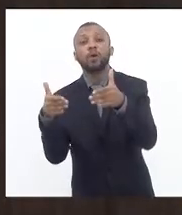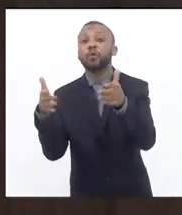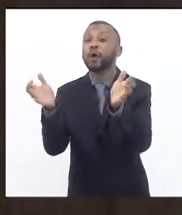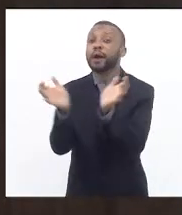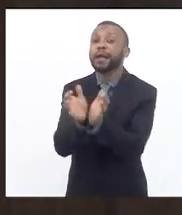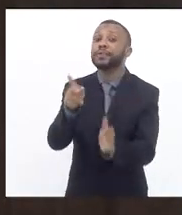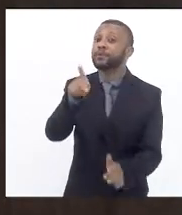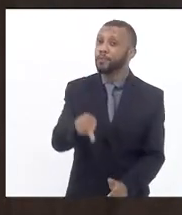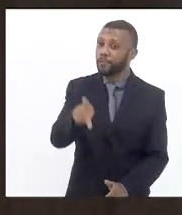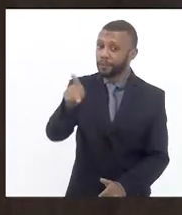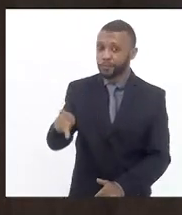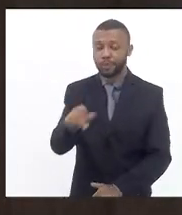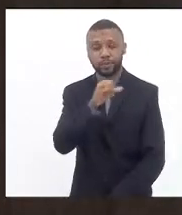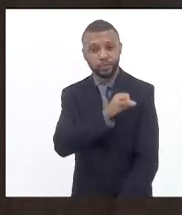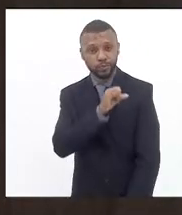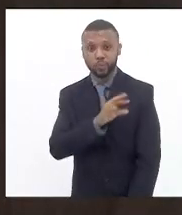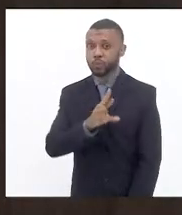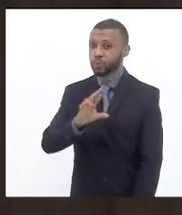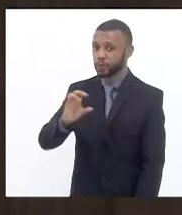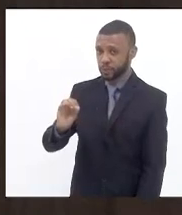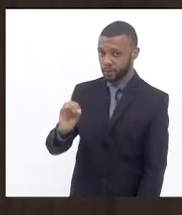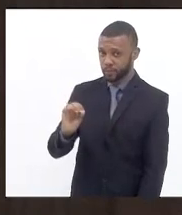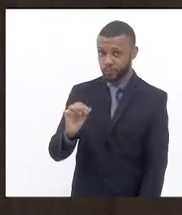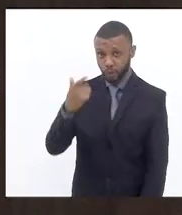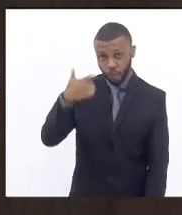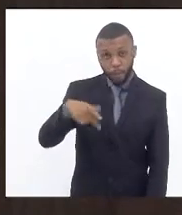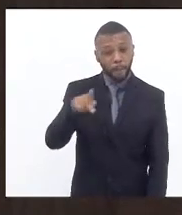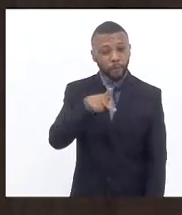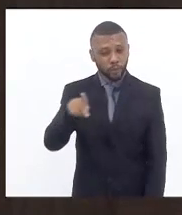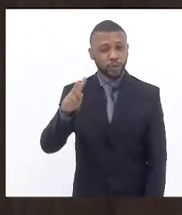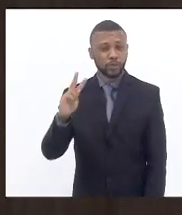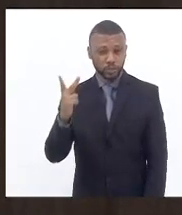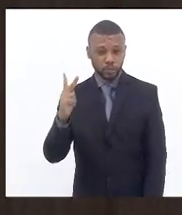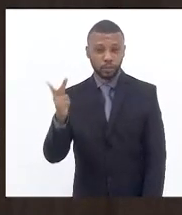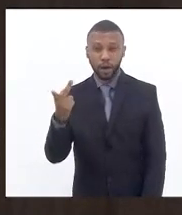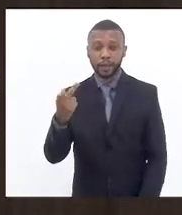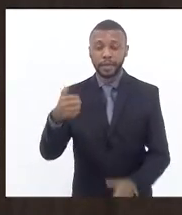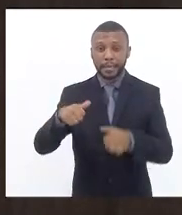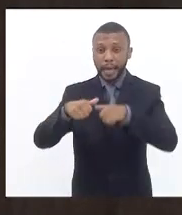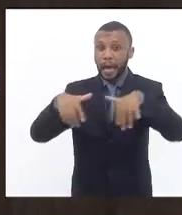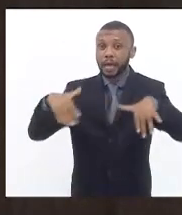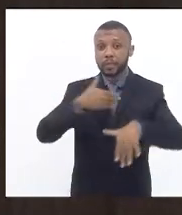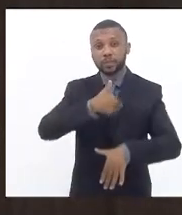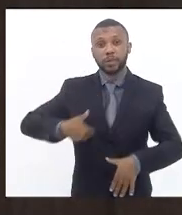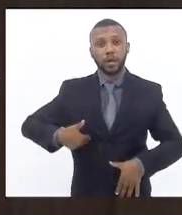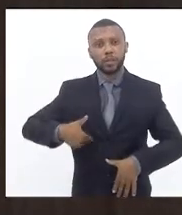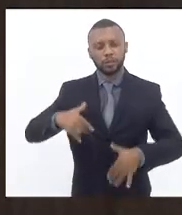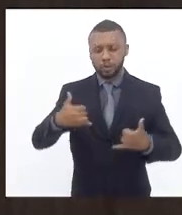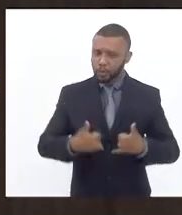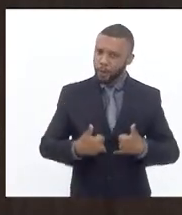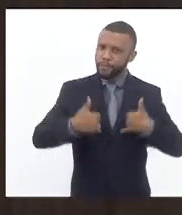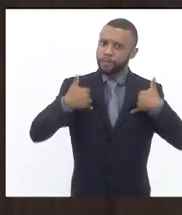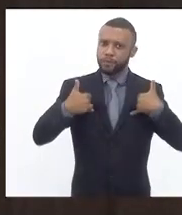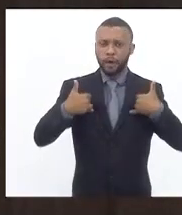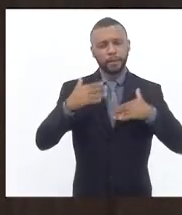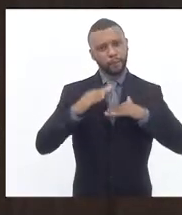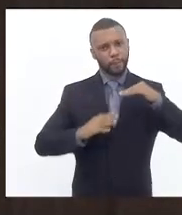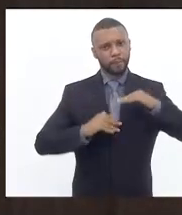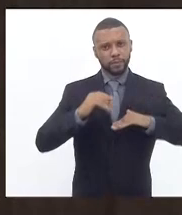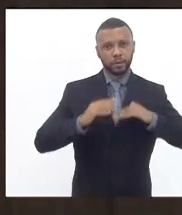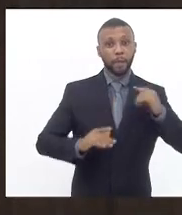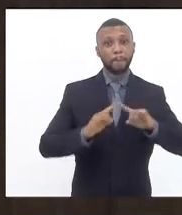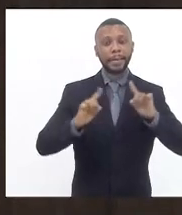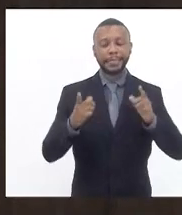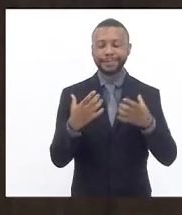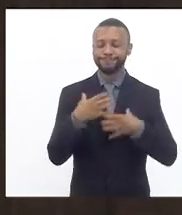do Rio de Janeiro do estado do Rio de Janeiro eu como professor de história da rede estadual Ofício que eu tenho muito orgulho mas ao mesmo tempo